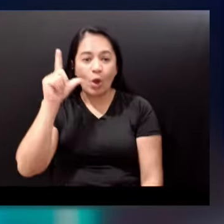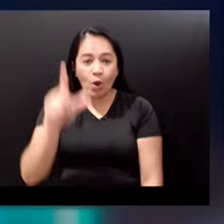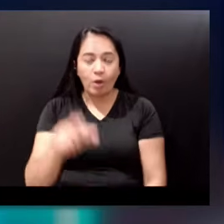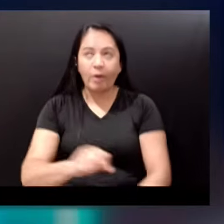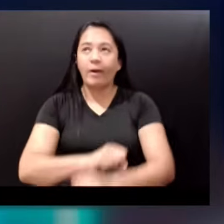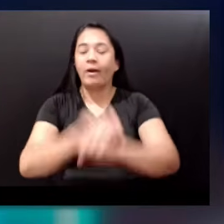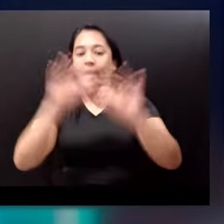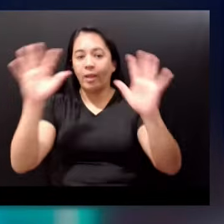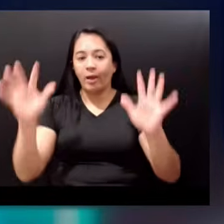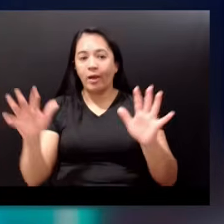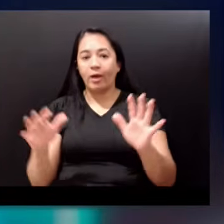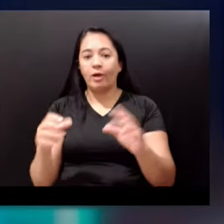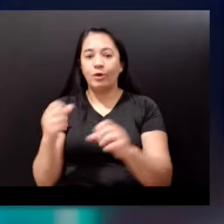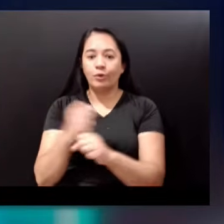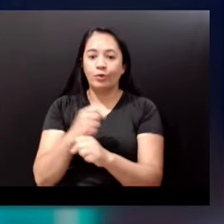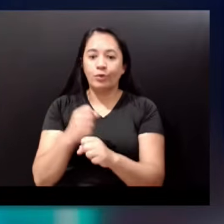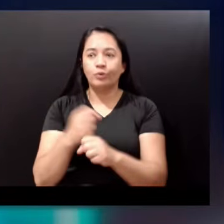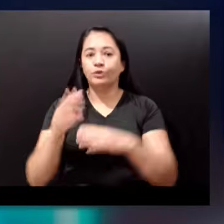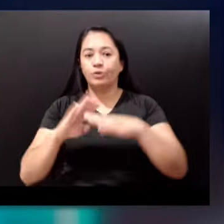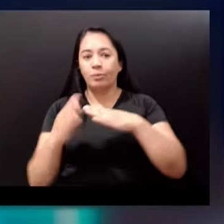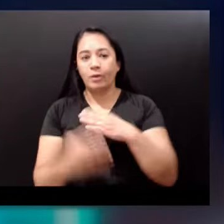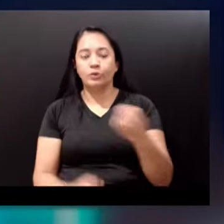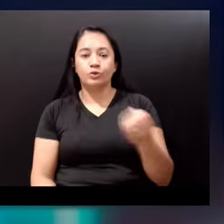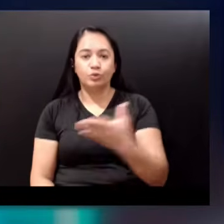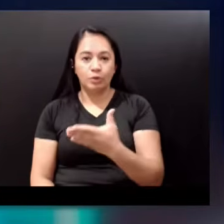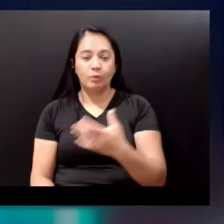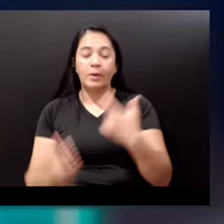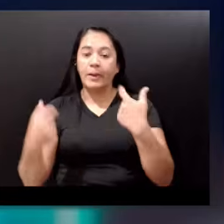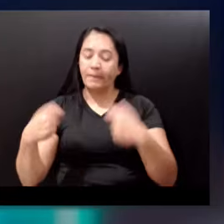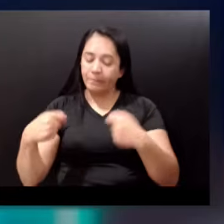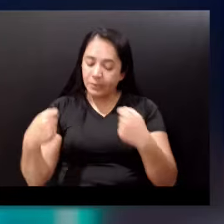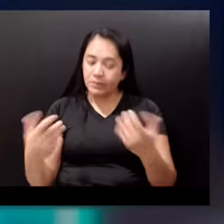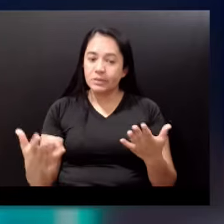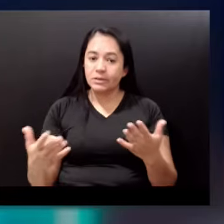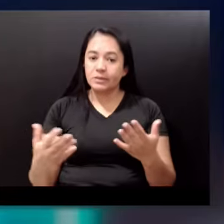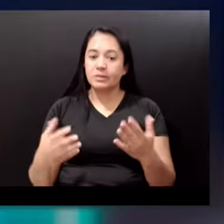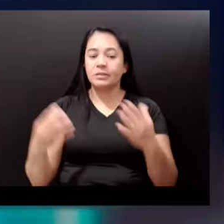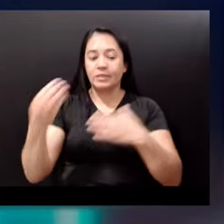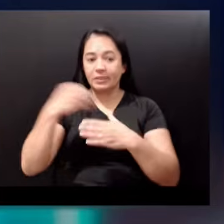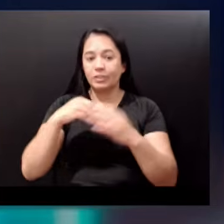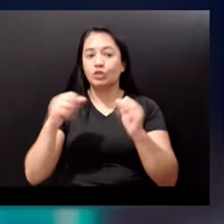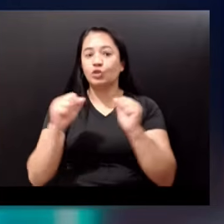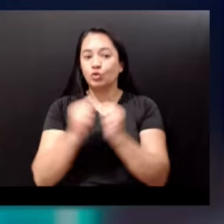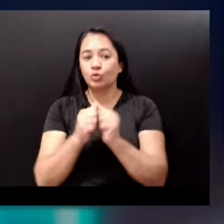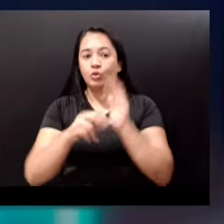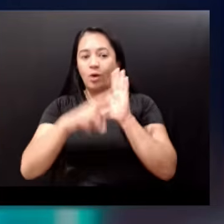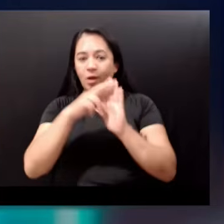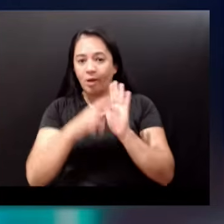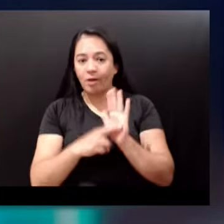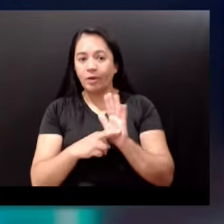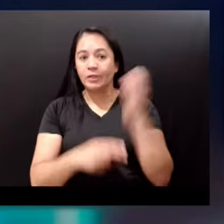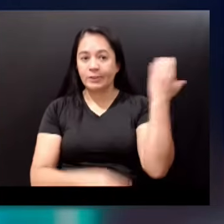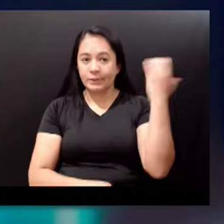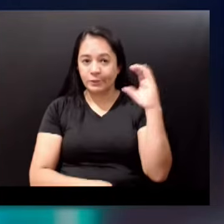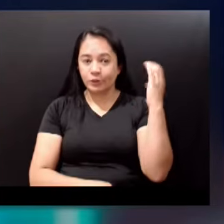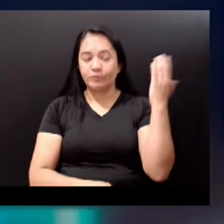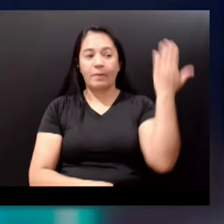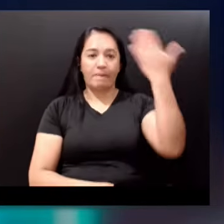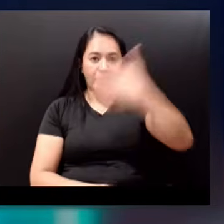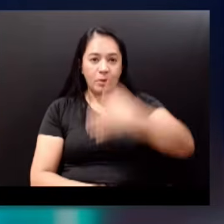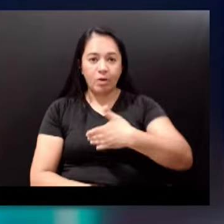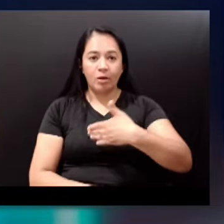de um bairro novo, é ideal que venha dentro dessa perspectiva que cientificamente é comprovada. Mas ela é uma métrica,